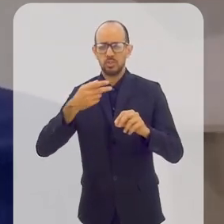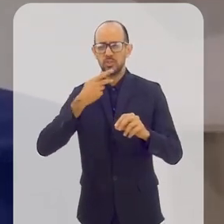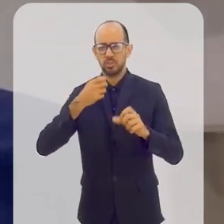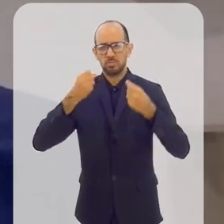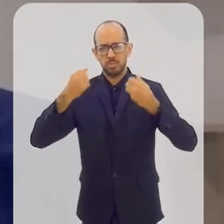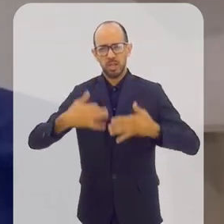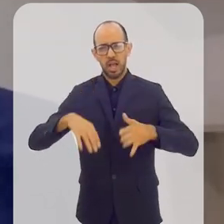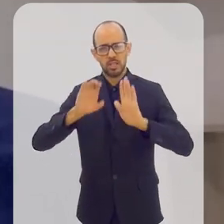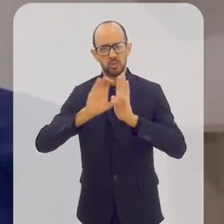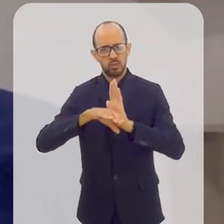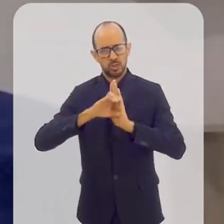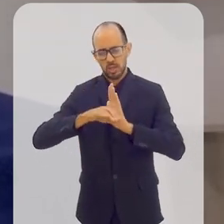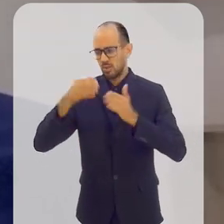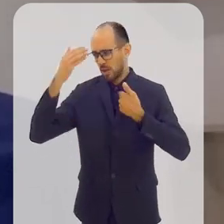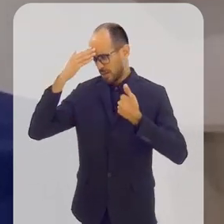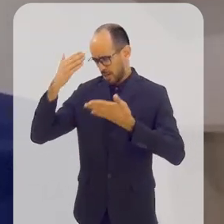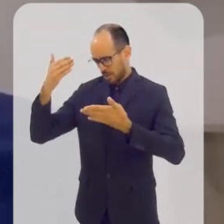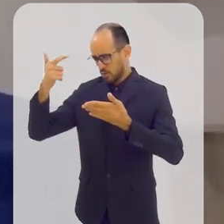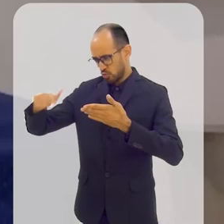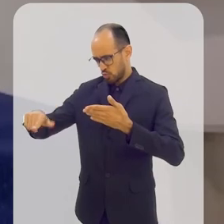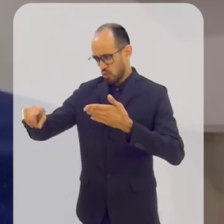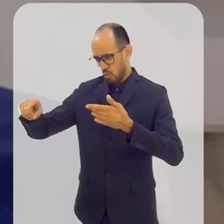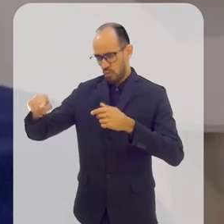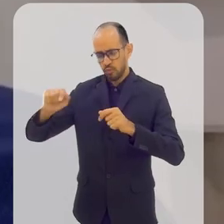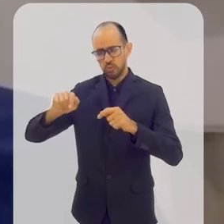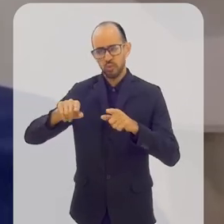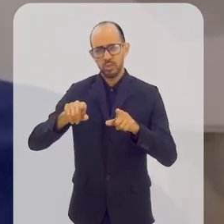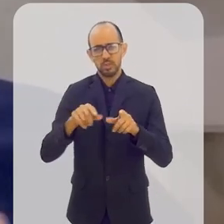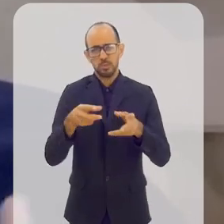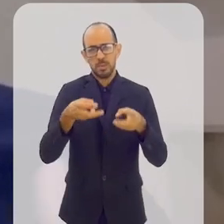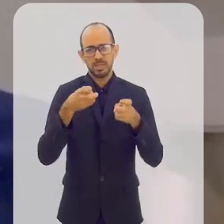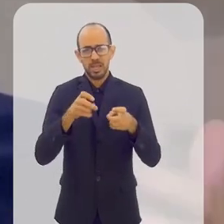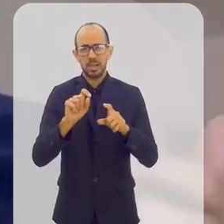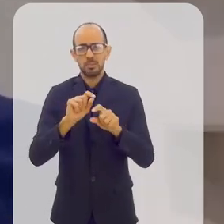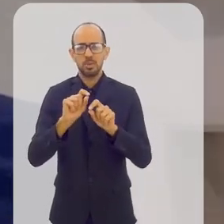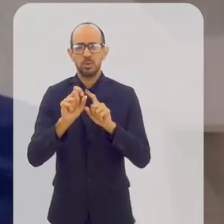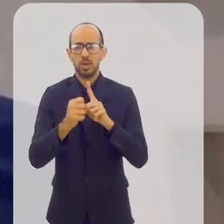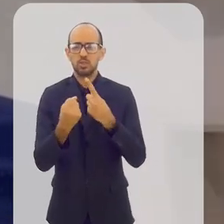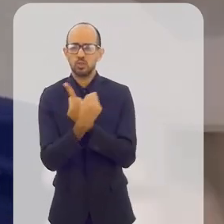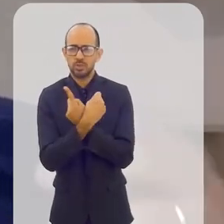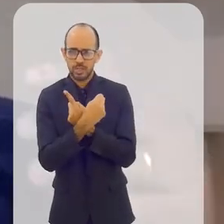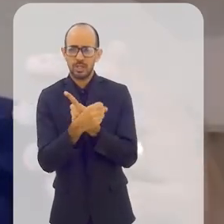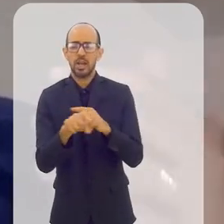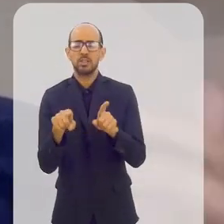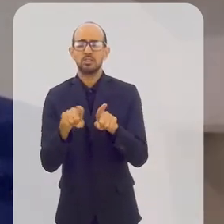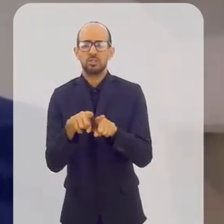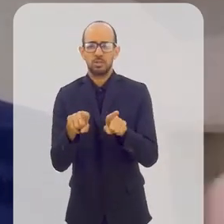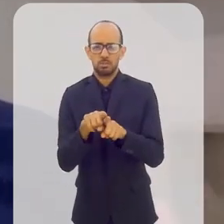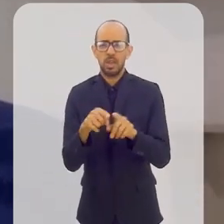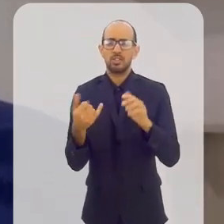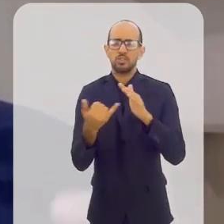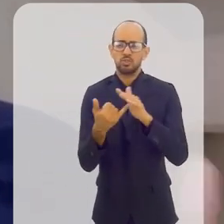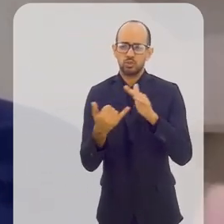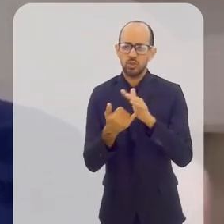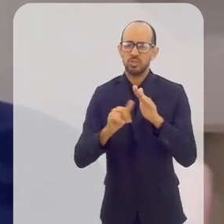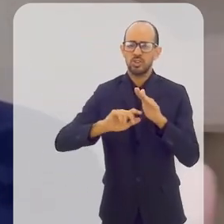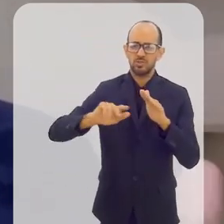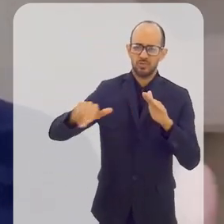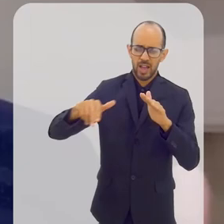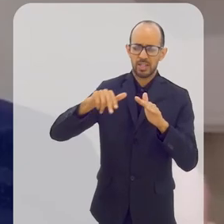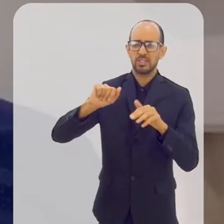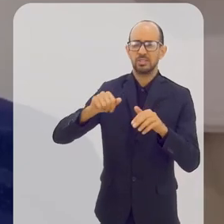e eu queria agradecer mais uma vez, a gente percebe que a sociedade civil, as instituições,